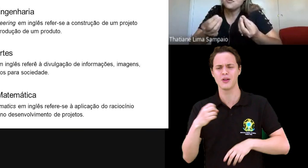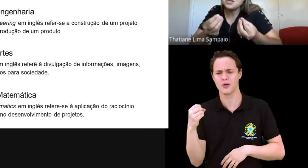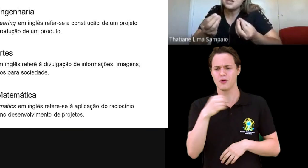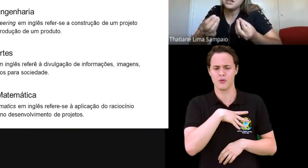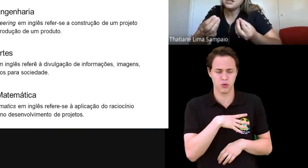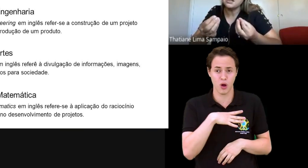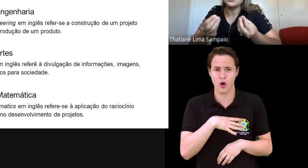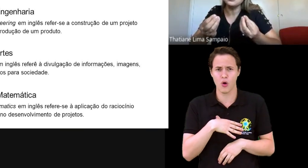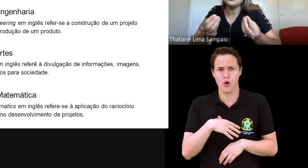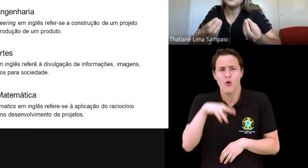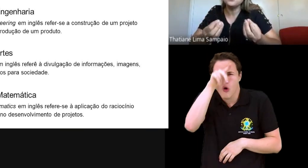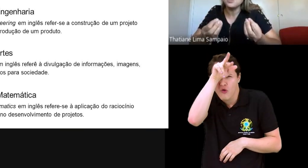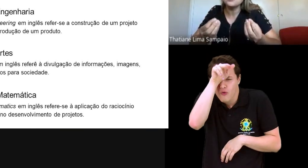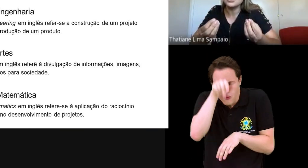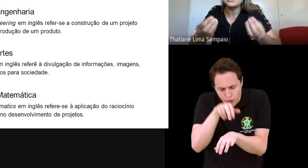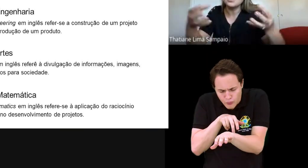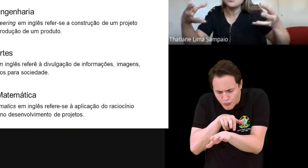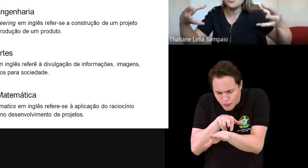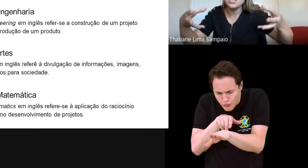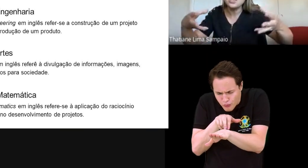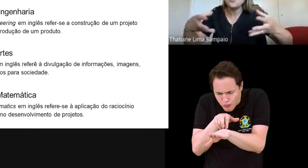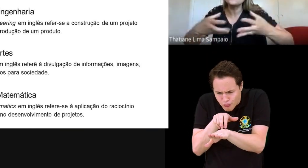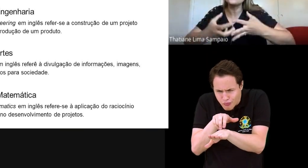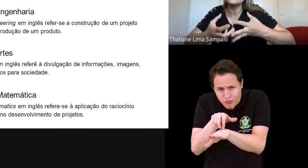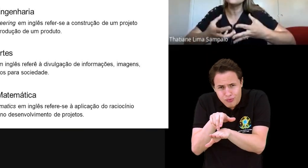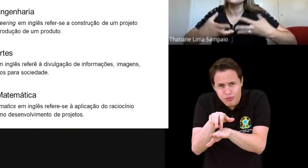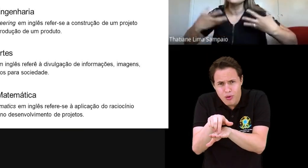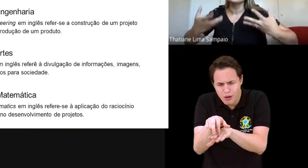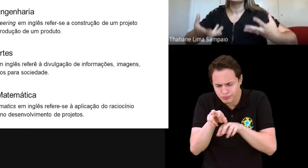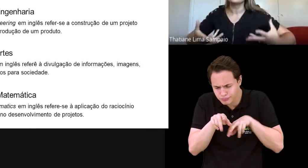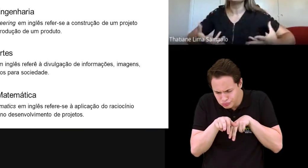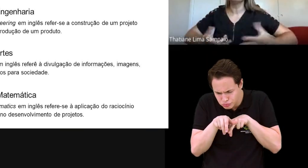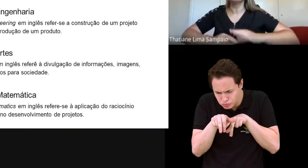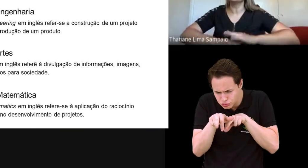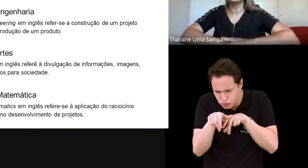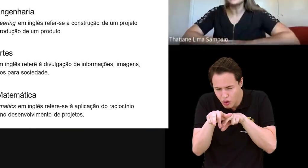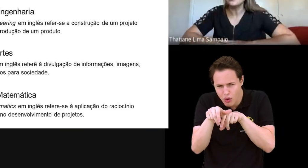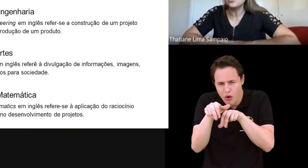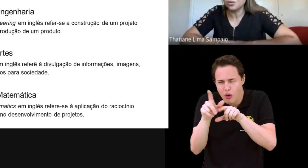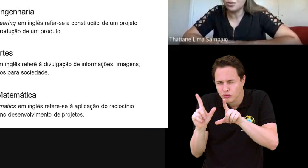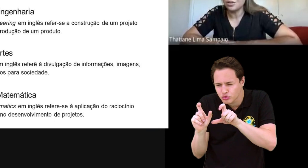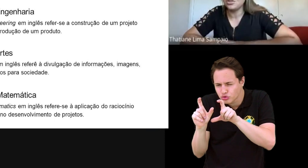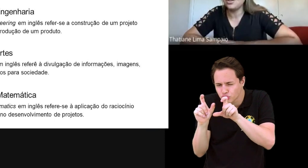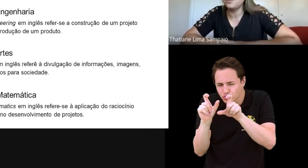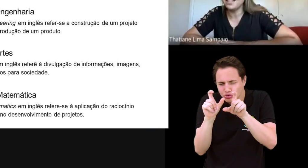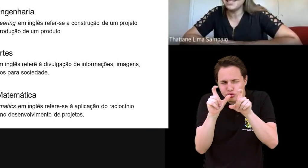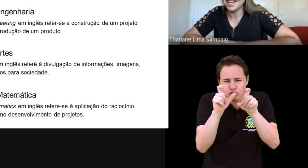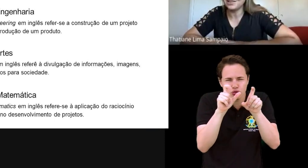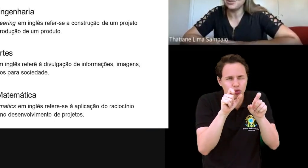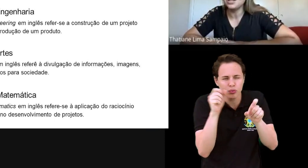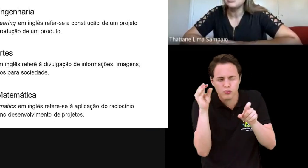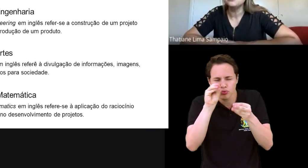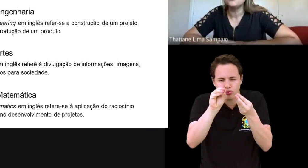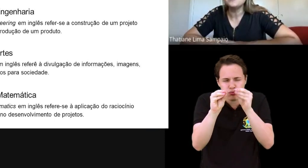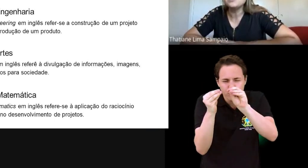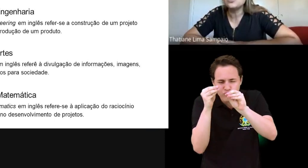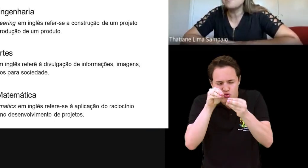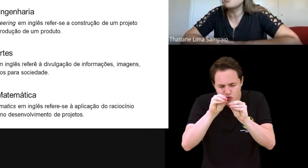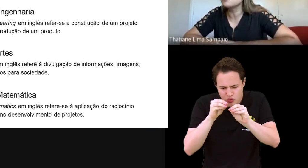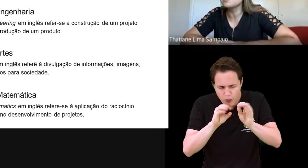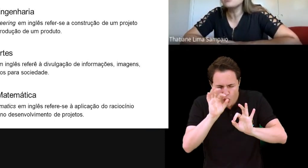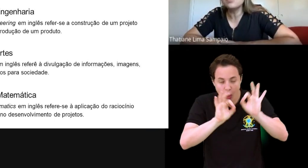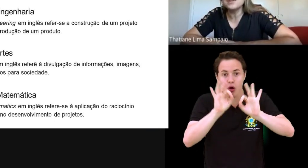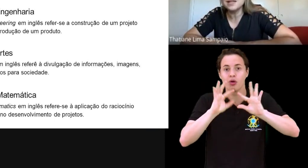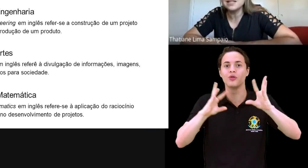de formiguinha individual de cada um em conjunto traz um mosaico diferenciado. E com isso,